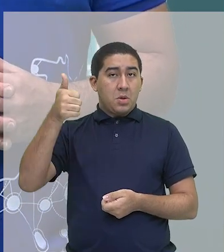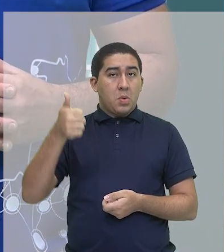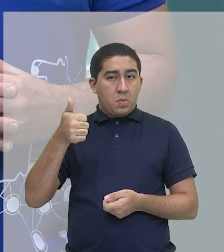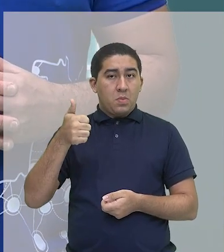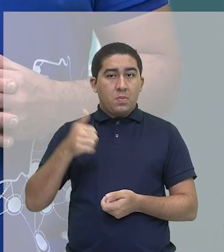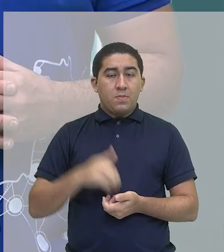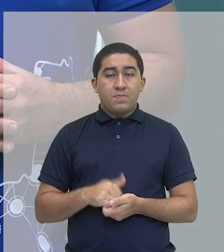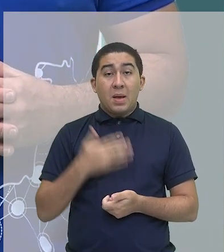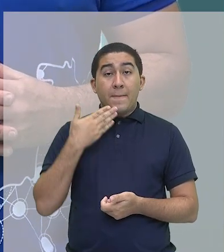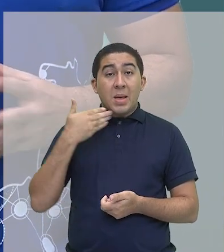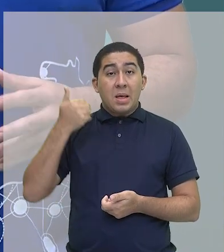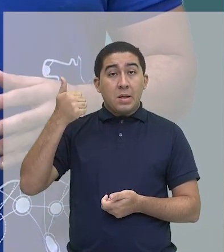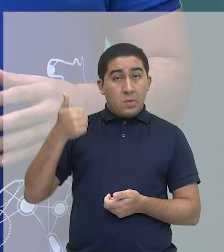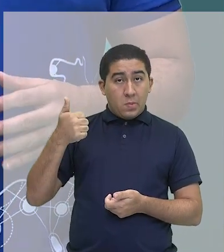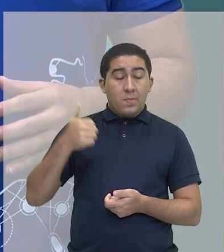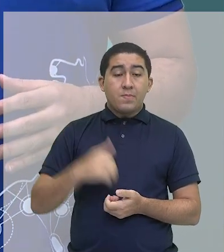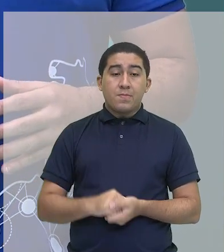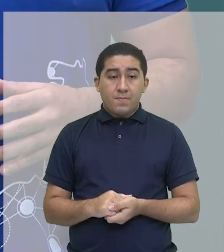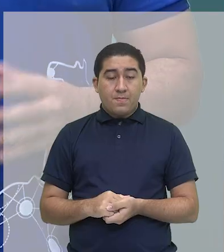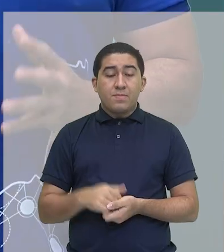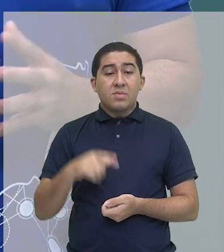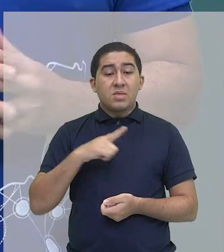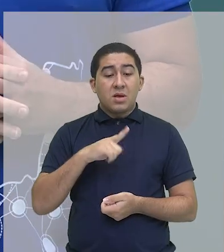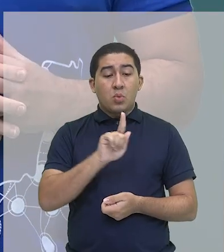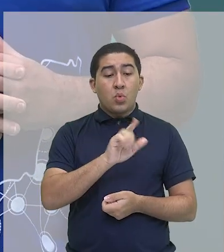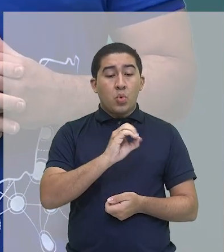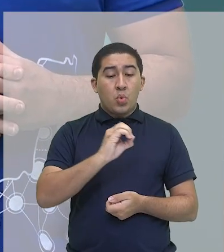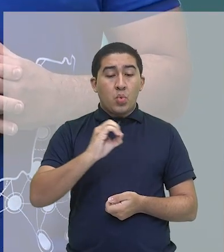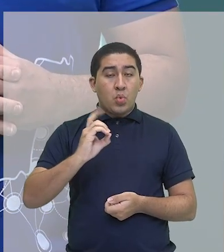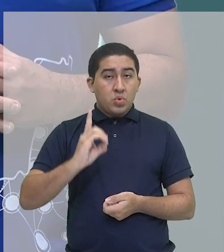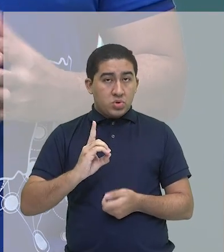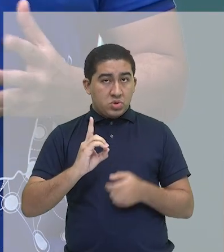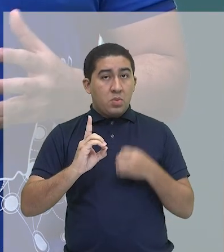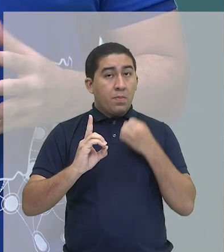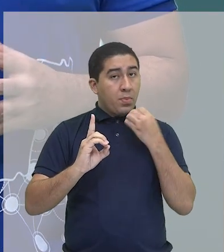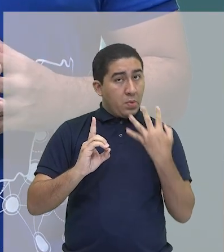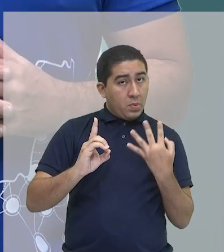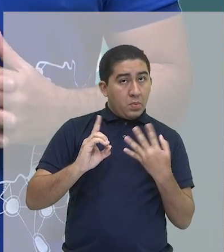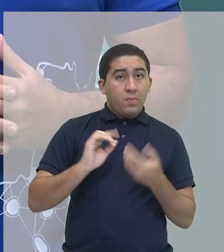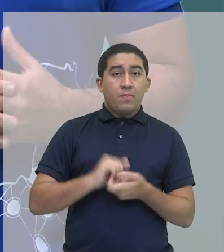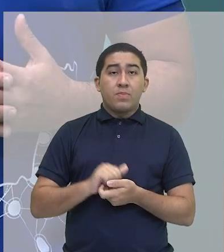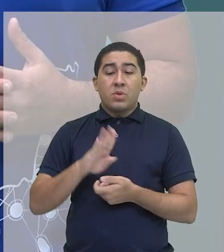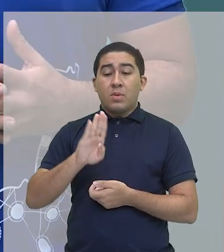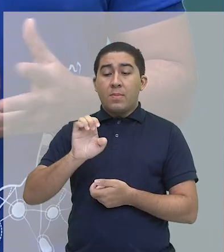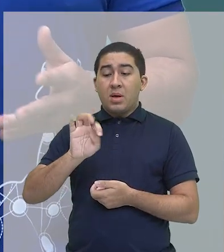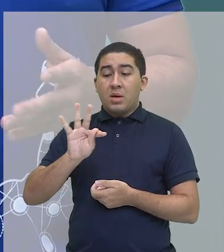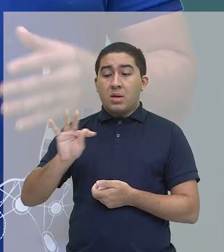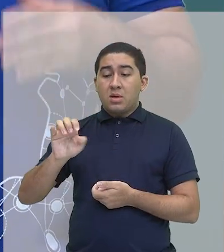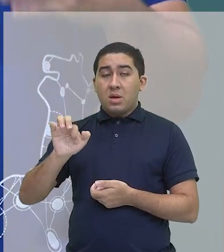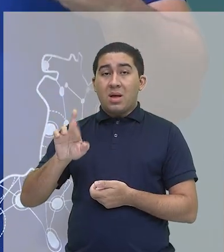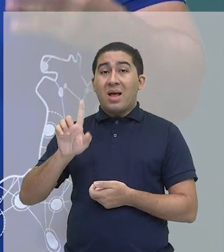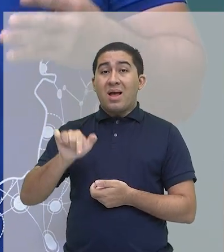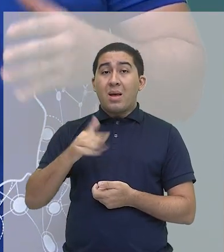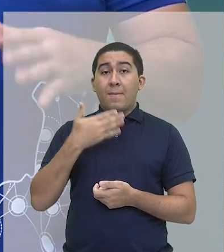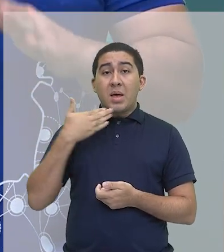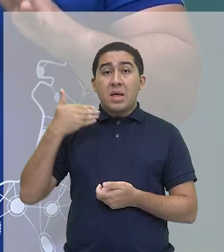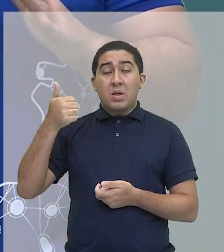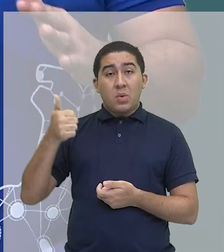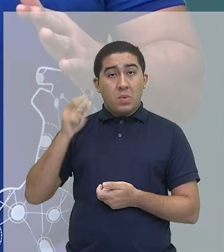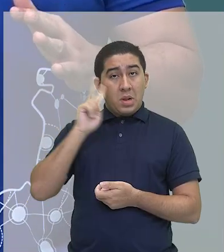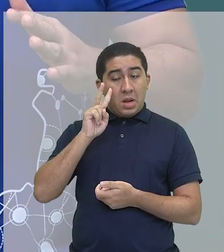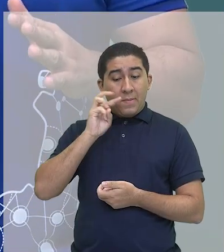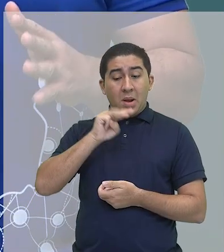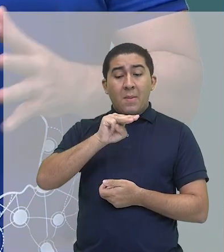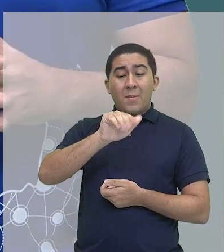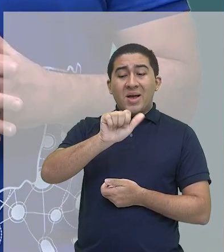o adjetivo good, que é bom, né? E o better é melhor. Lembra que mais melhor